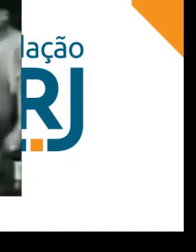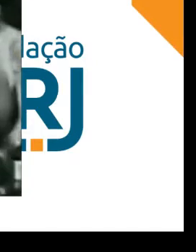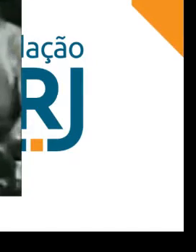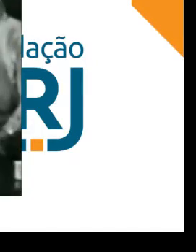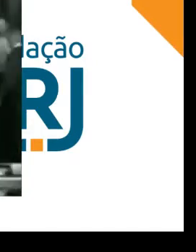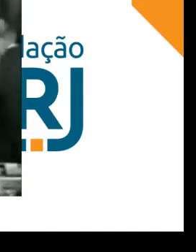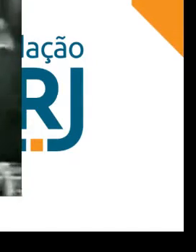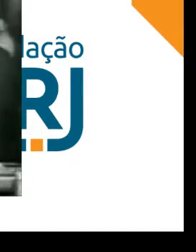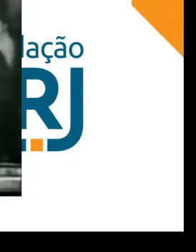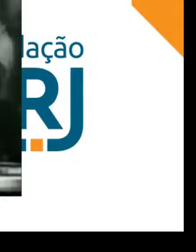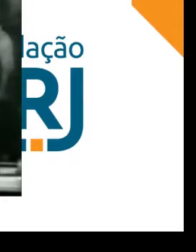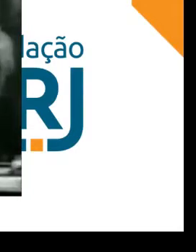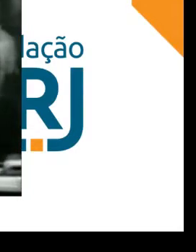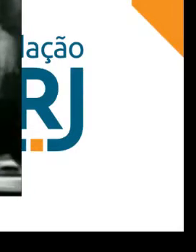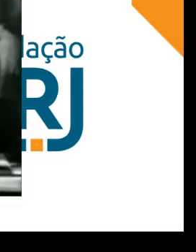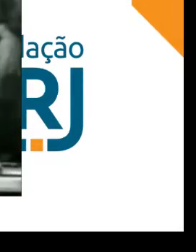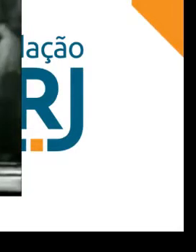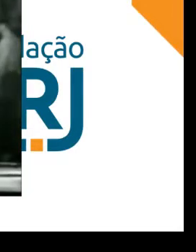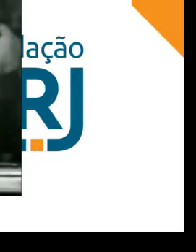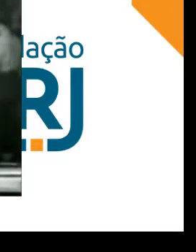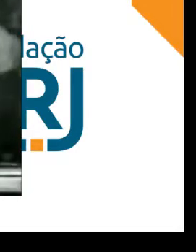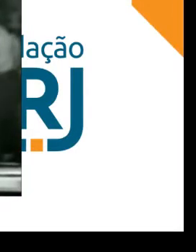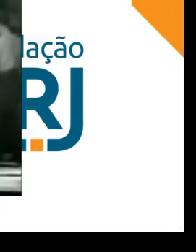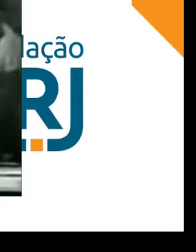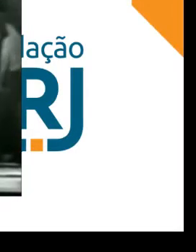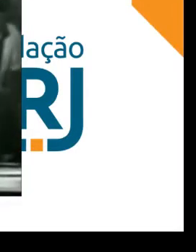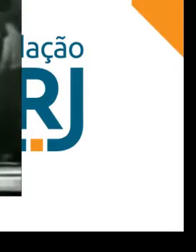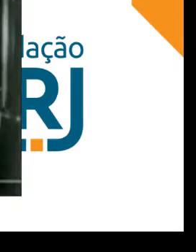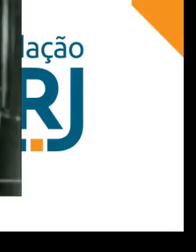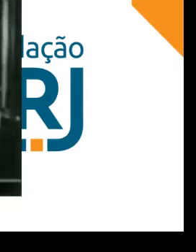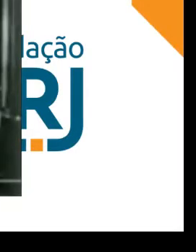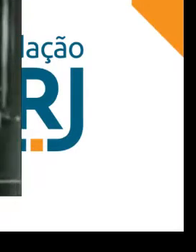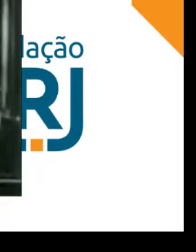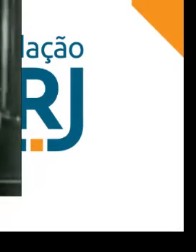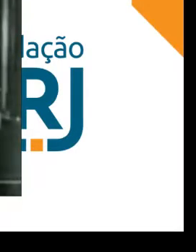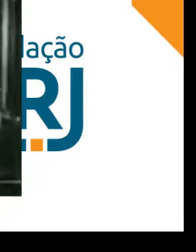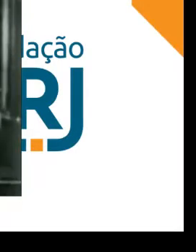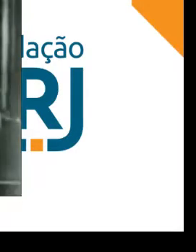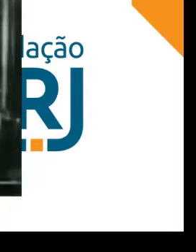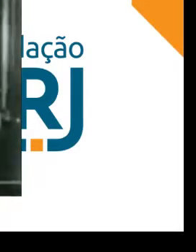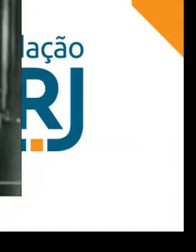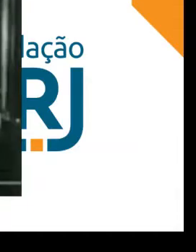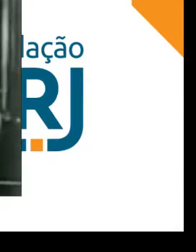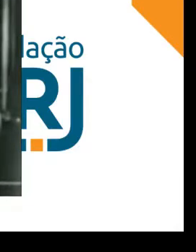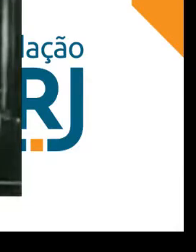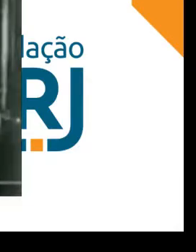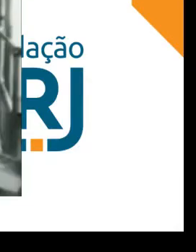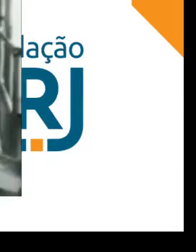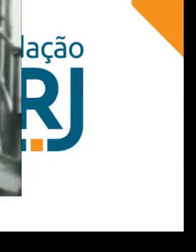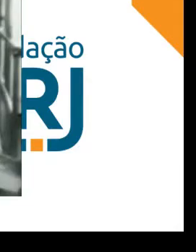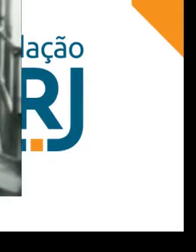de montagem passou a marcar o ritmo de toda a fábrica. Não tinham qualquer possibilidade de pará-la, nem de fazê-la andar mais devagar.